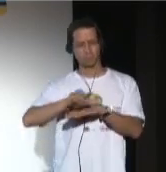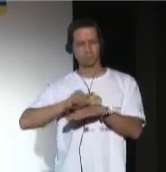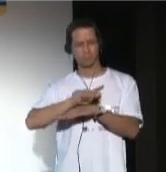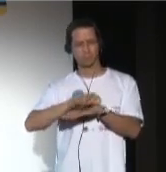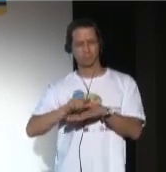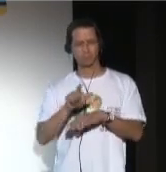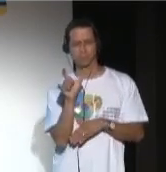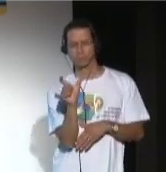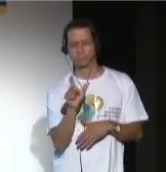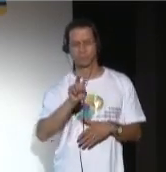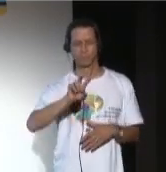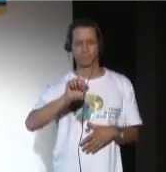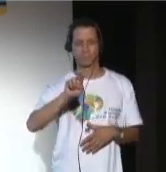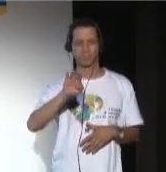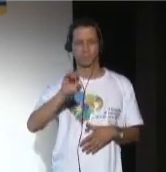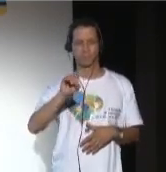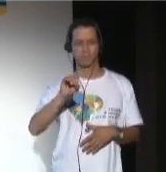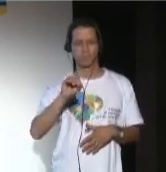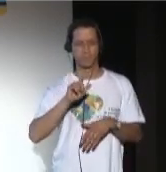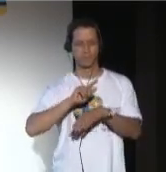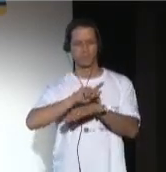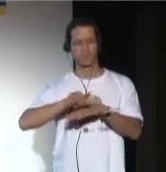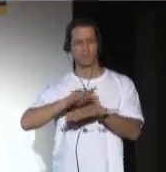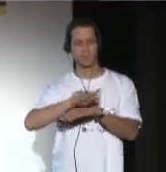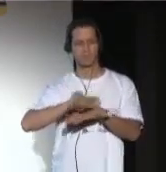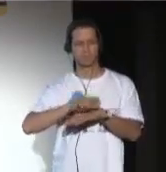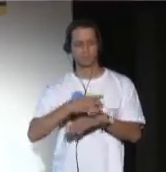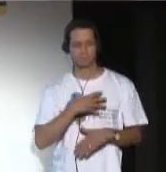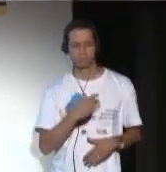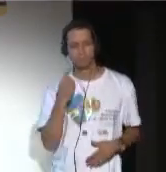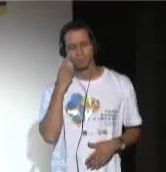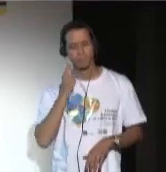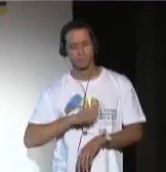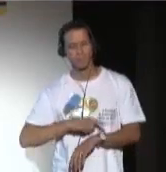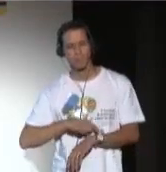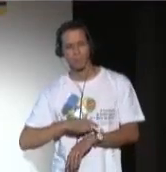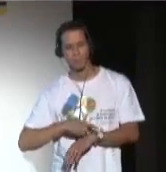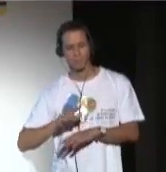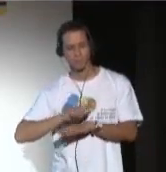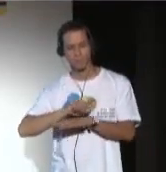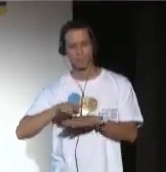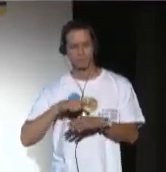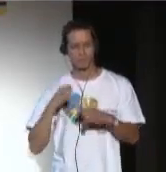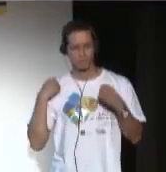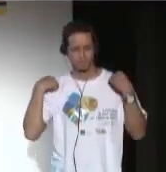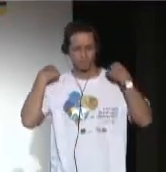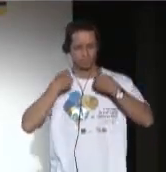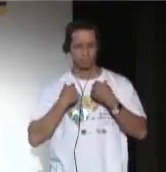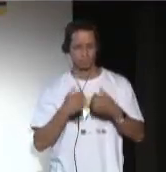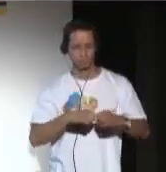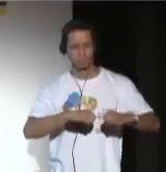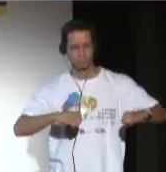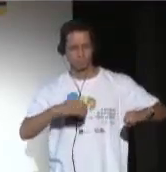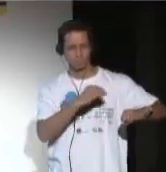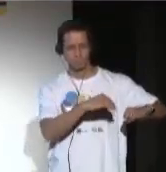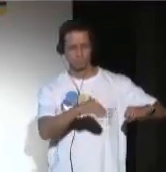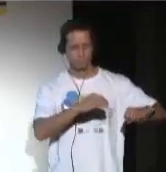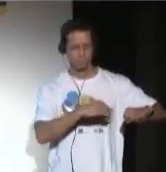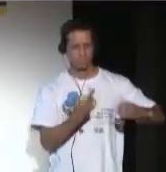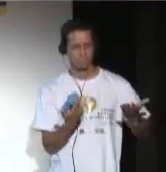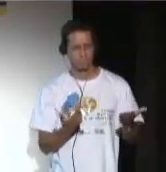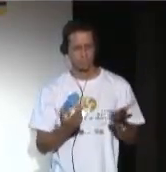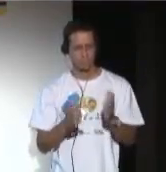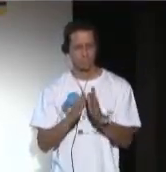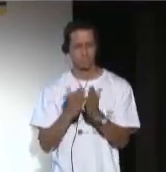gerenciar. Meus filhos, eles têm que gerenciar o tempo deles. Fazer a mala, fazer a mochila, planejar quando eles vão fazer a lição